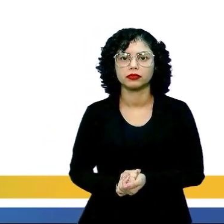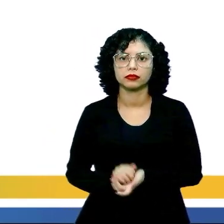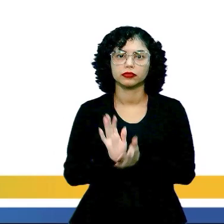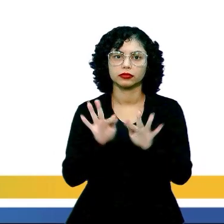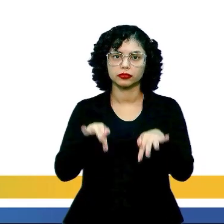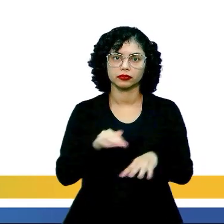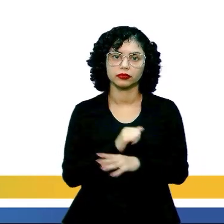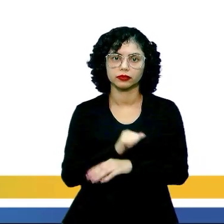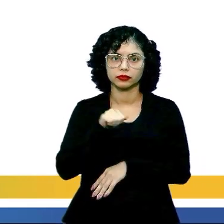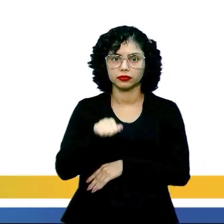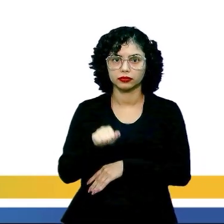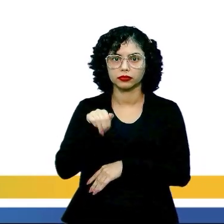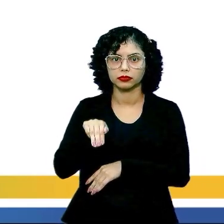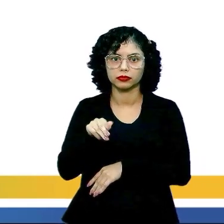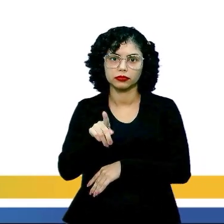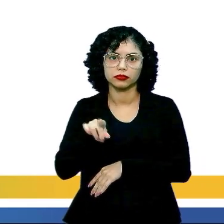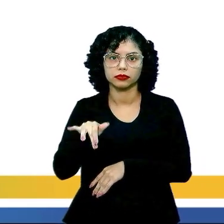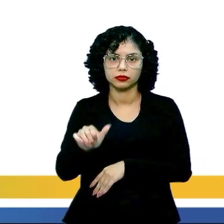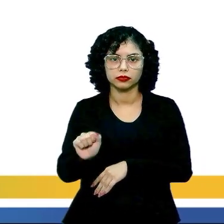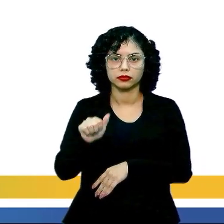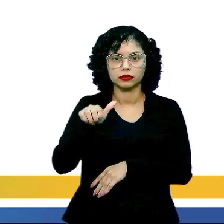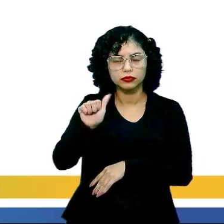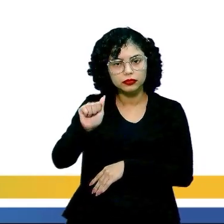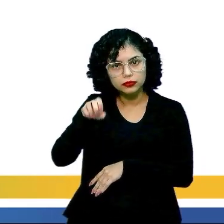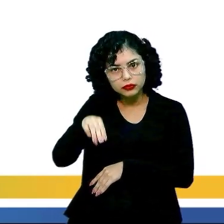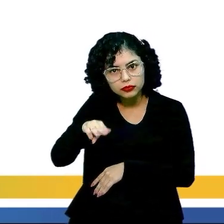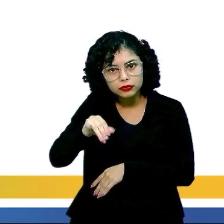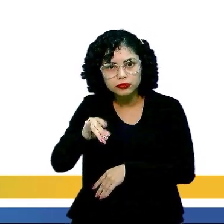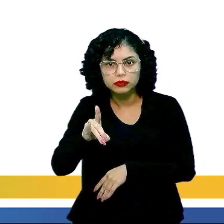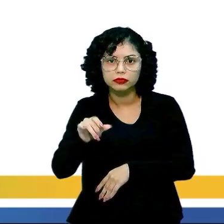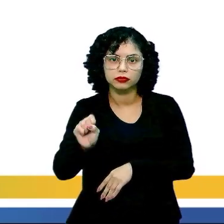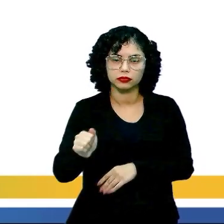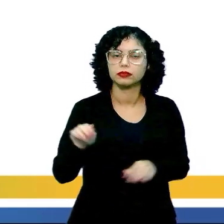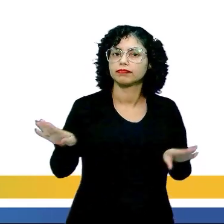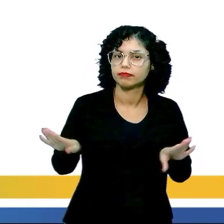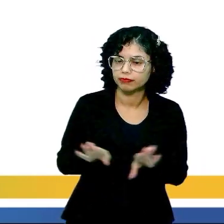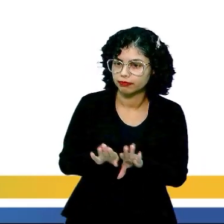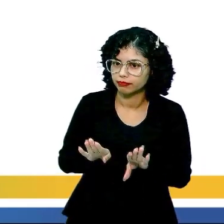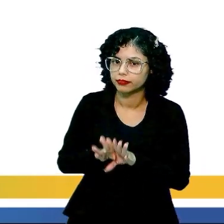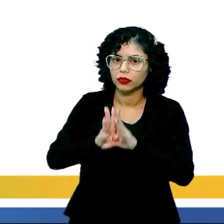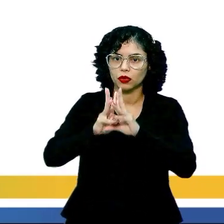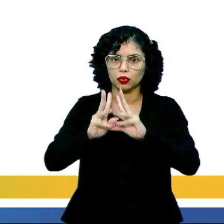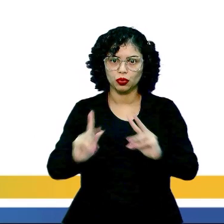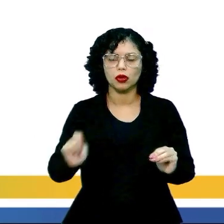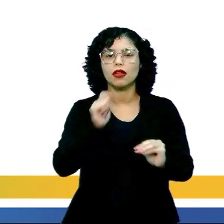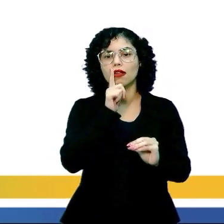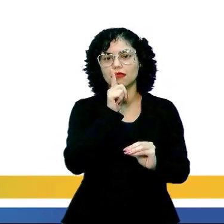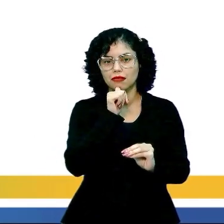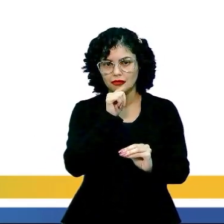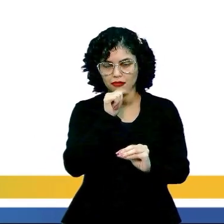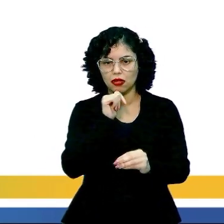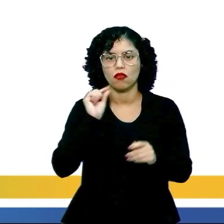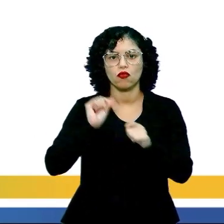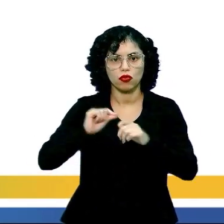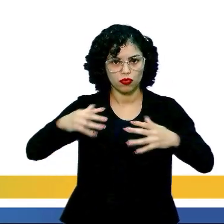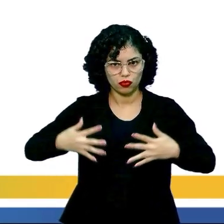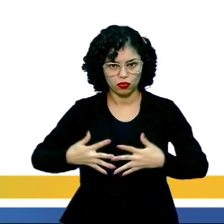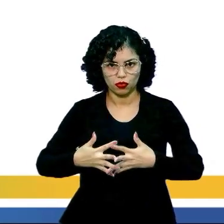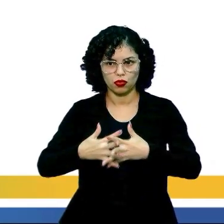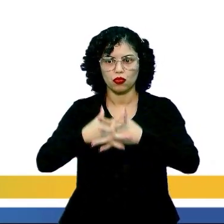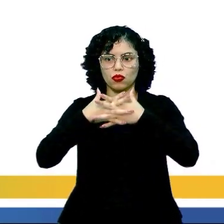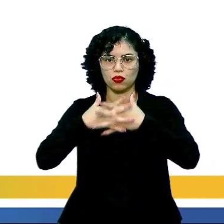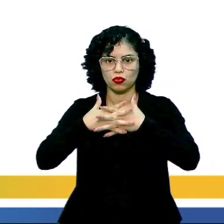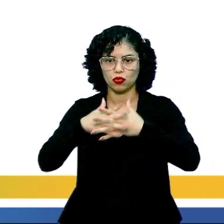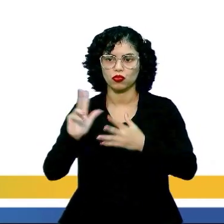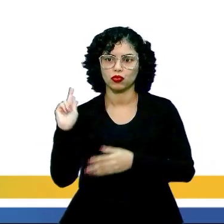Por fim, nós temos aminas e amidas, que elas também são solúveis em água, fazem ligação